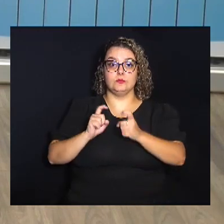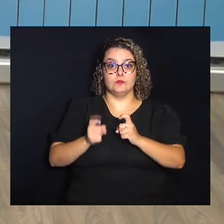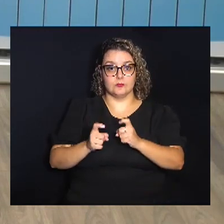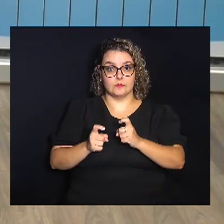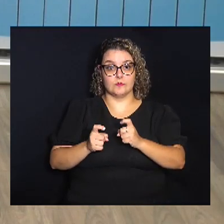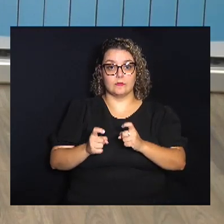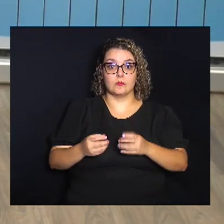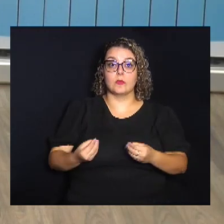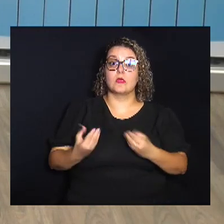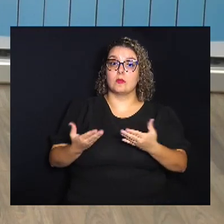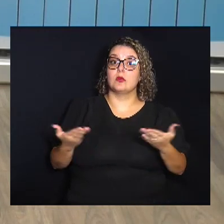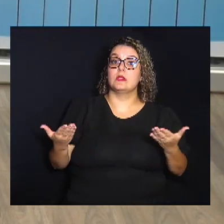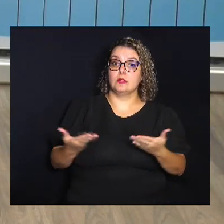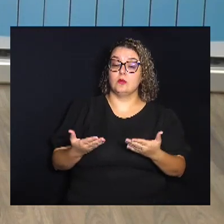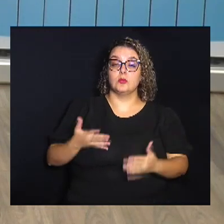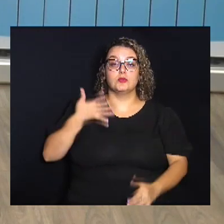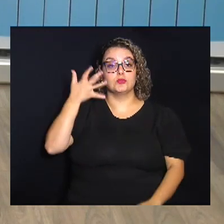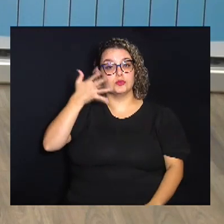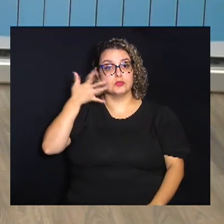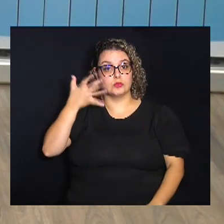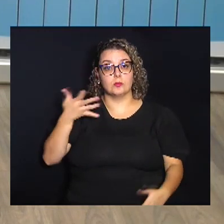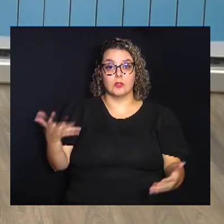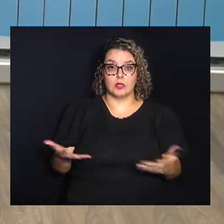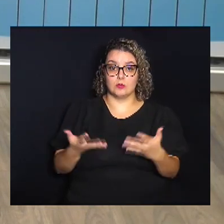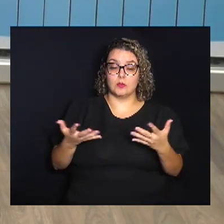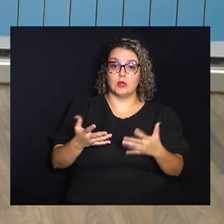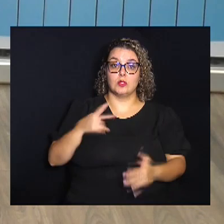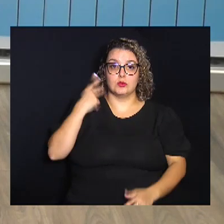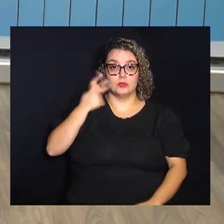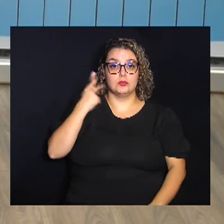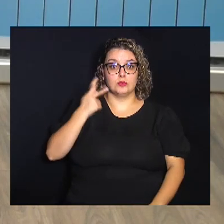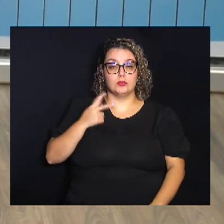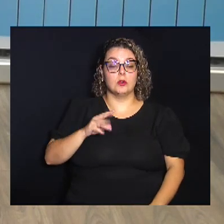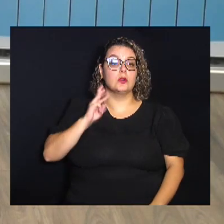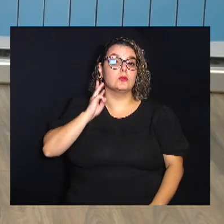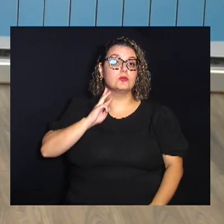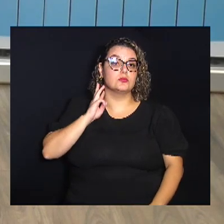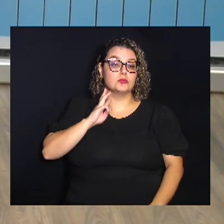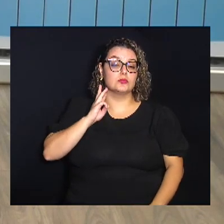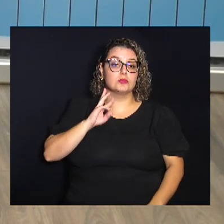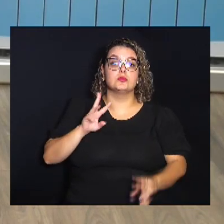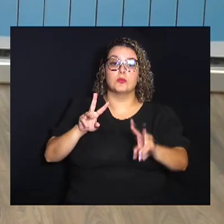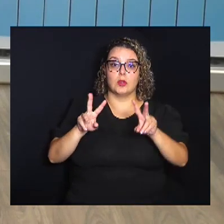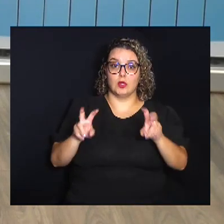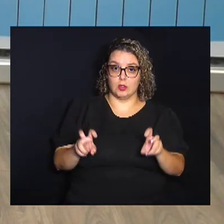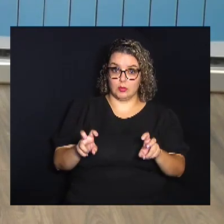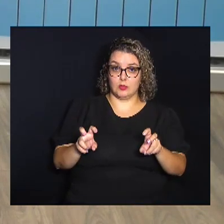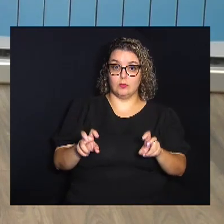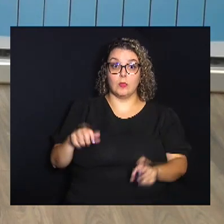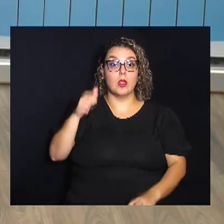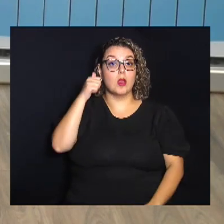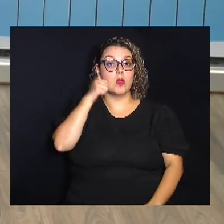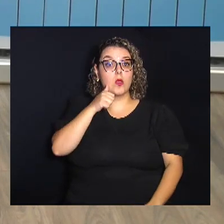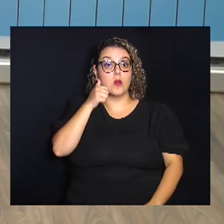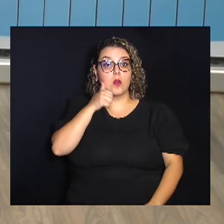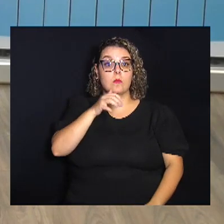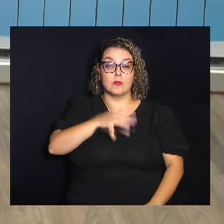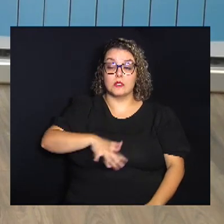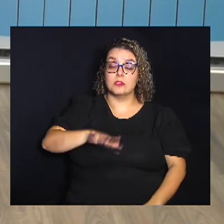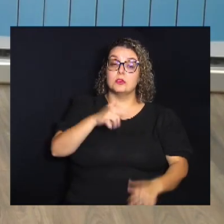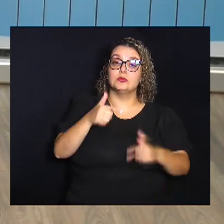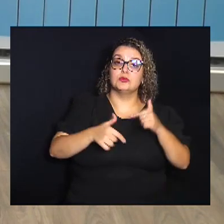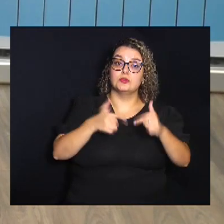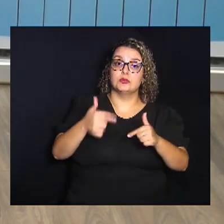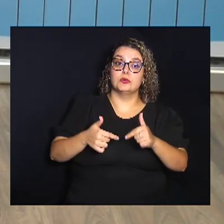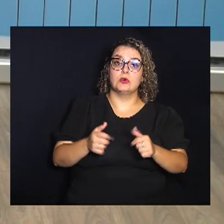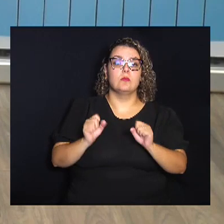vai trazer hoje uma palestra por iniciativa do vereador Cecílio Santos com o tema A Mulher e o Mercado de Trabalho.